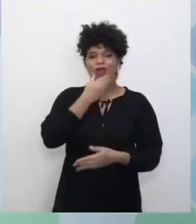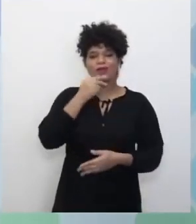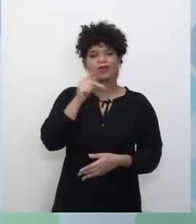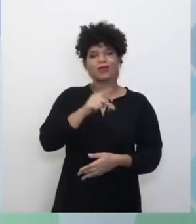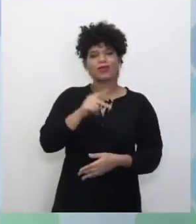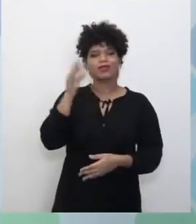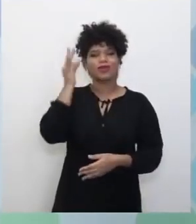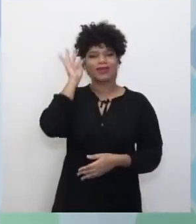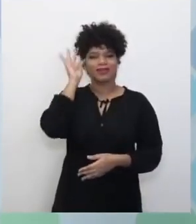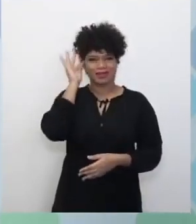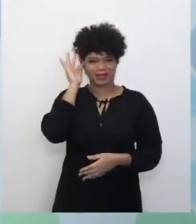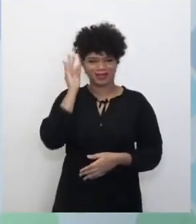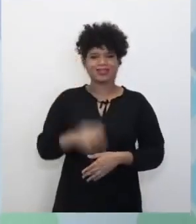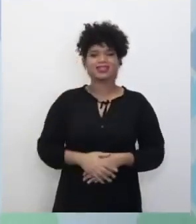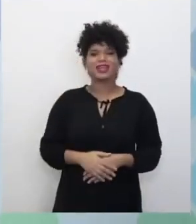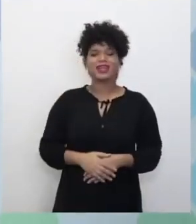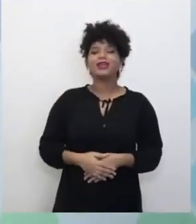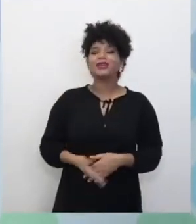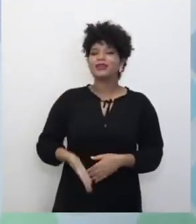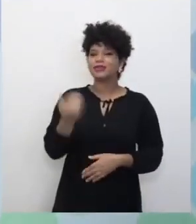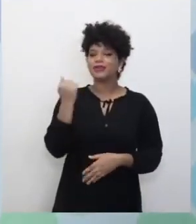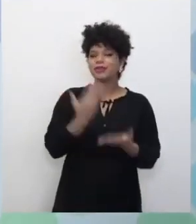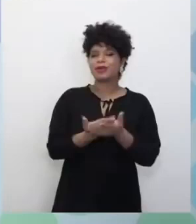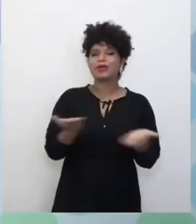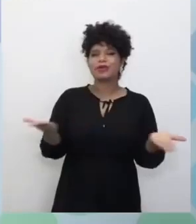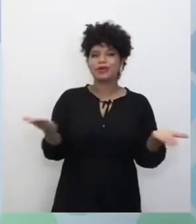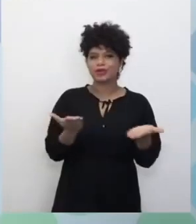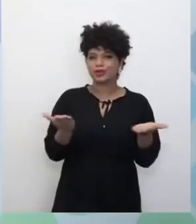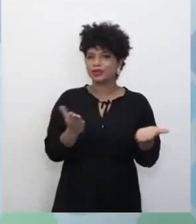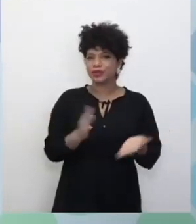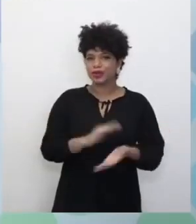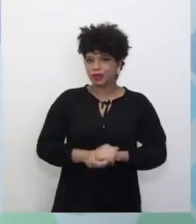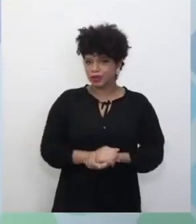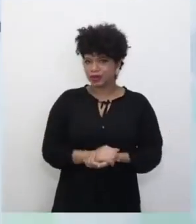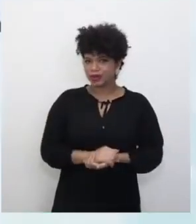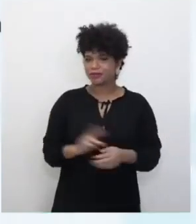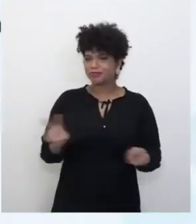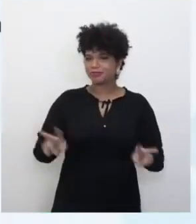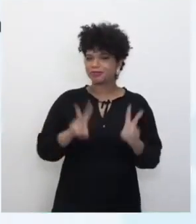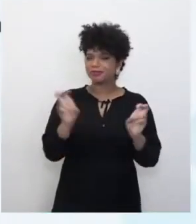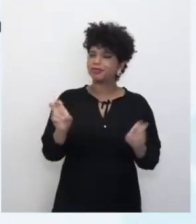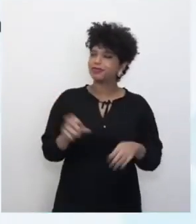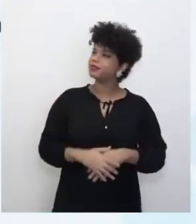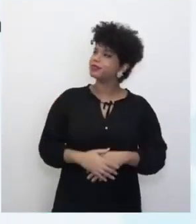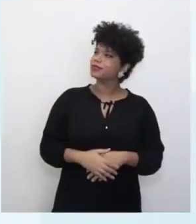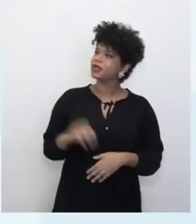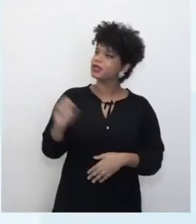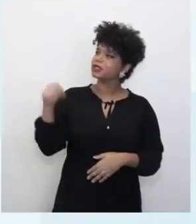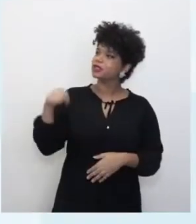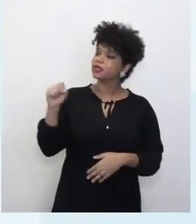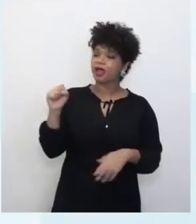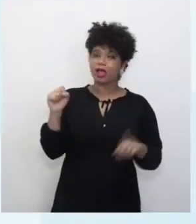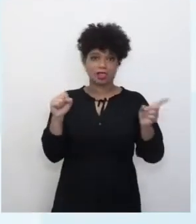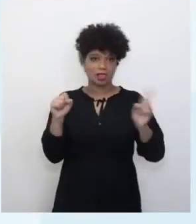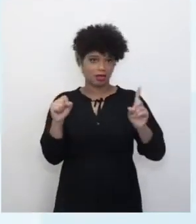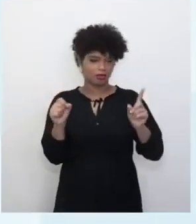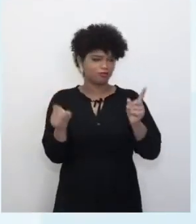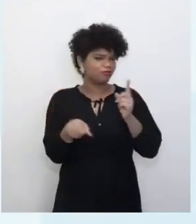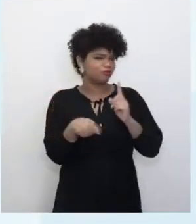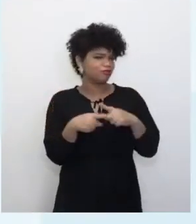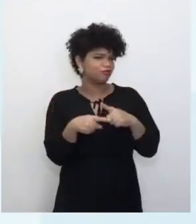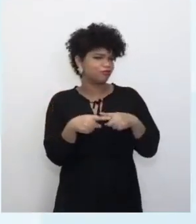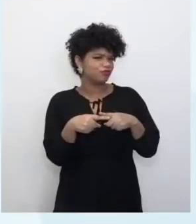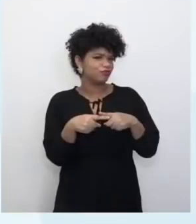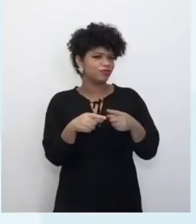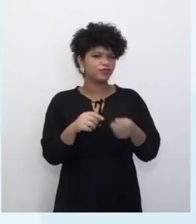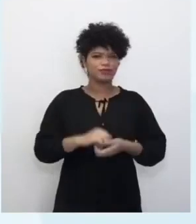tá? Então, vamos para a aula de hoje. O título da aula é Sim, Não e Por quê. A